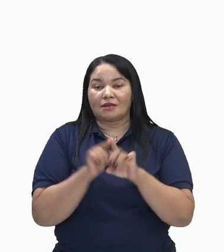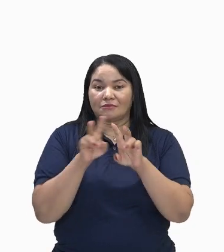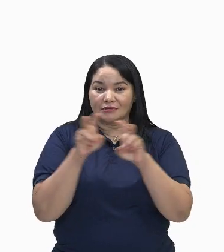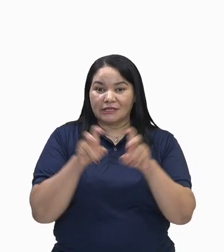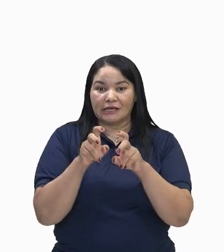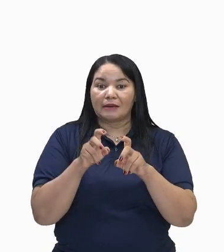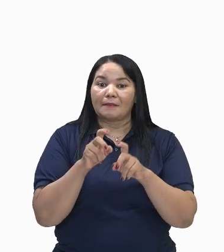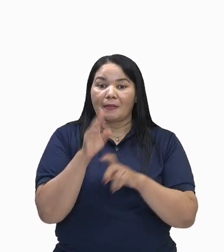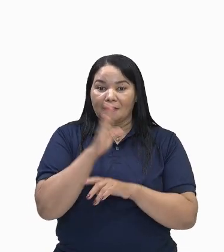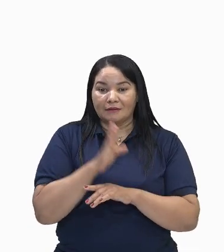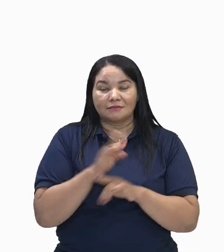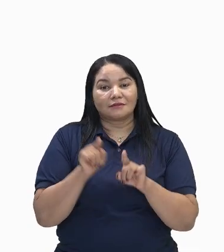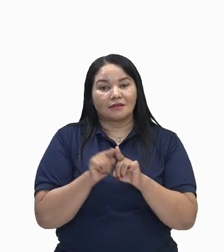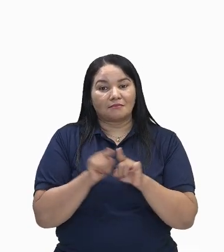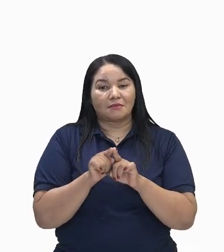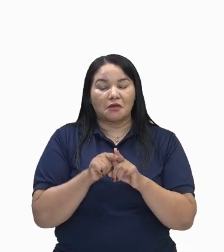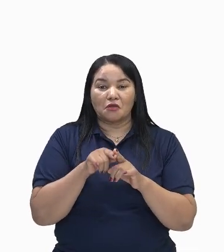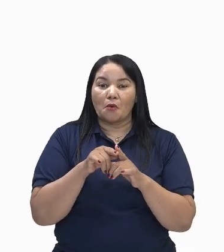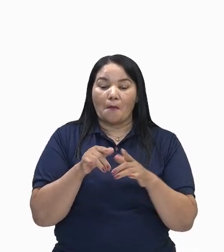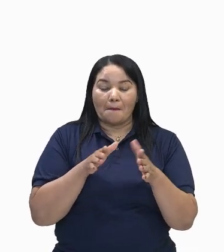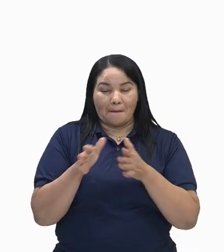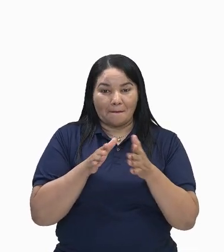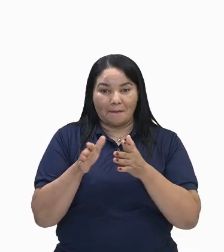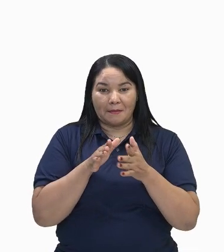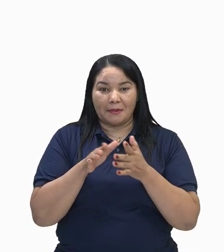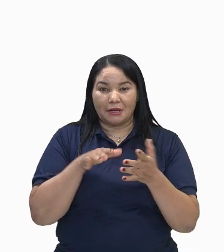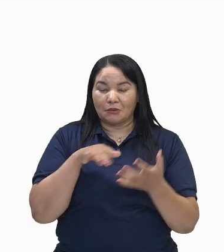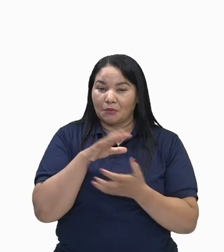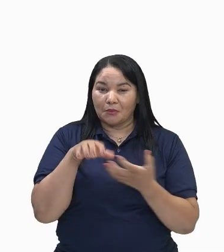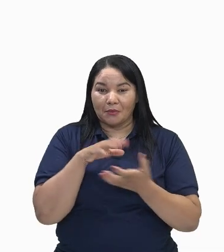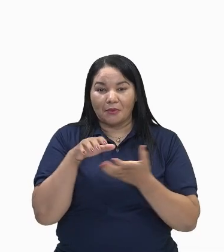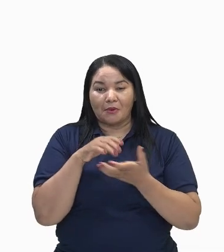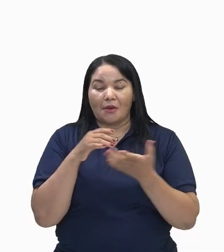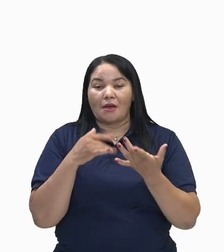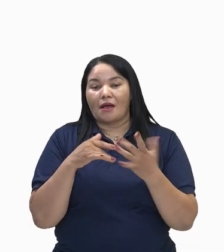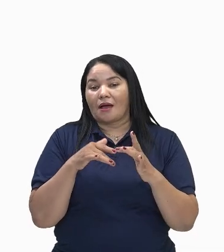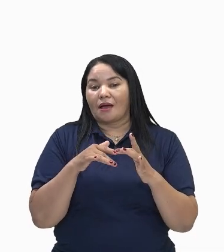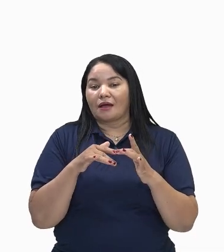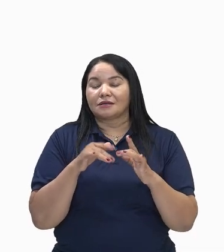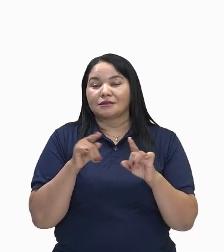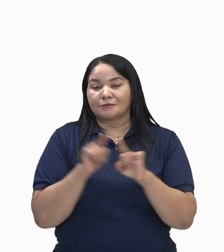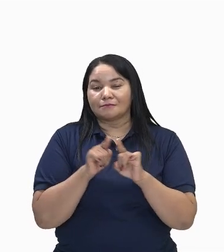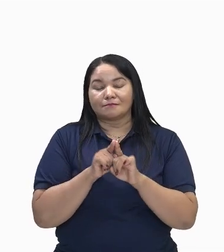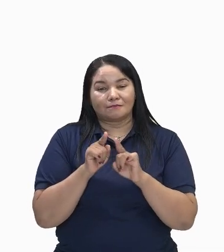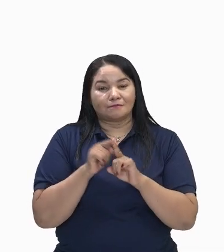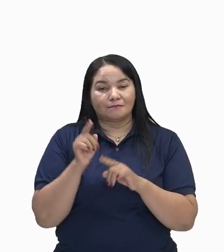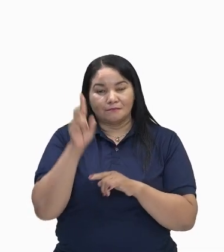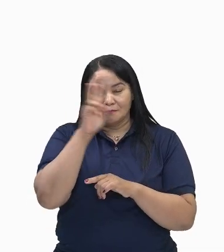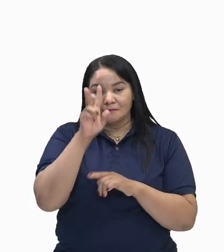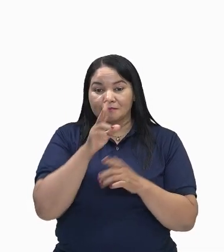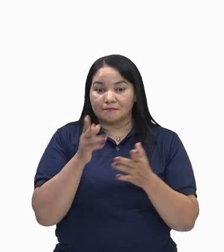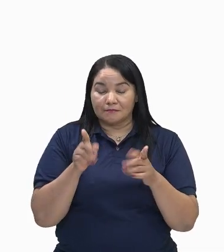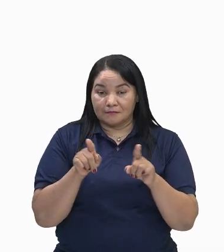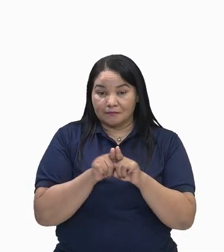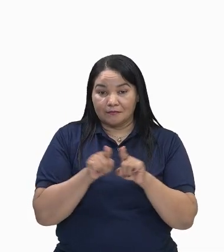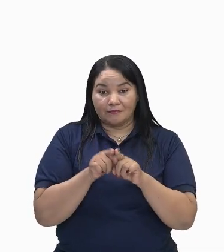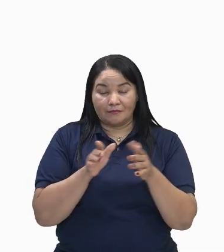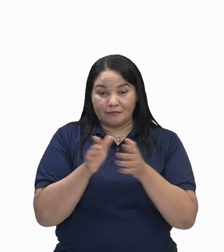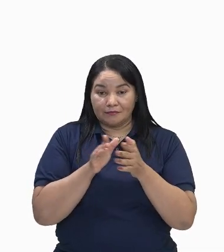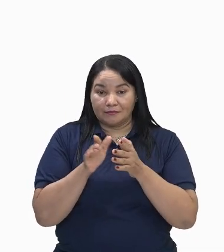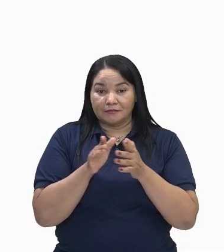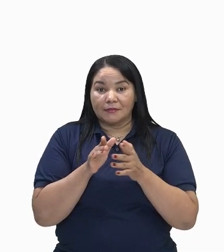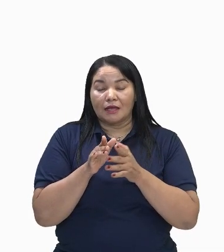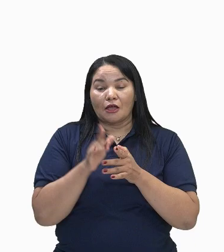tem a Inconfidência Mineira nesse período, né? Vocês já estudaram e continuamos a estudar que nesse período